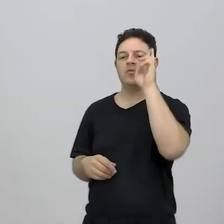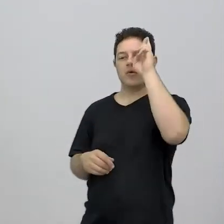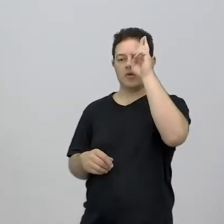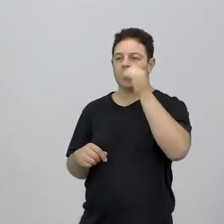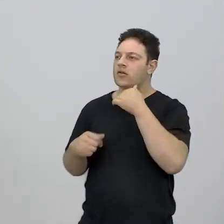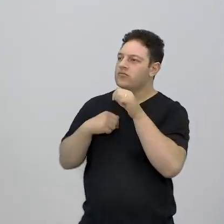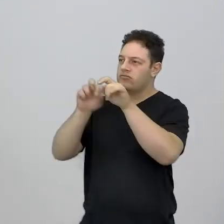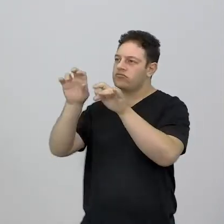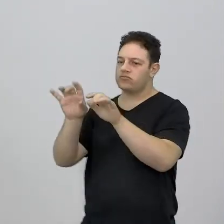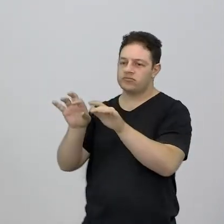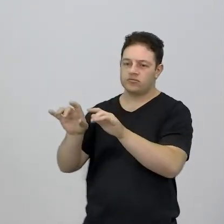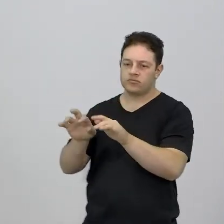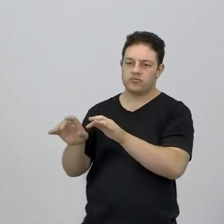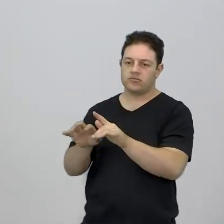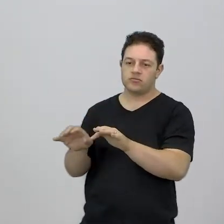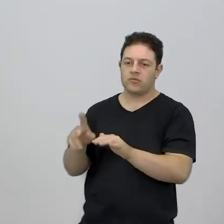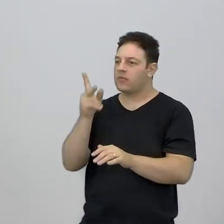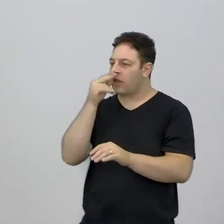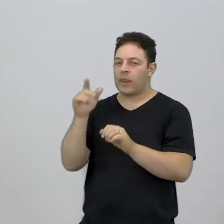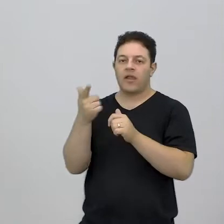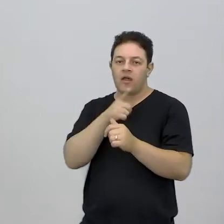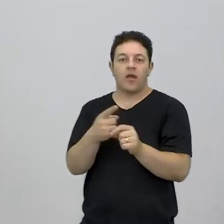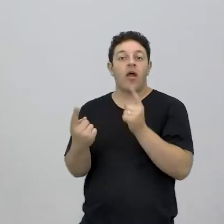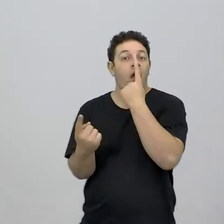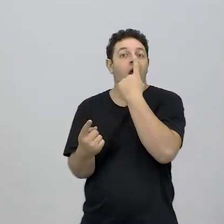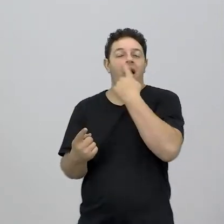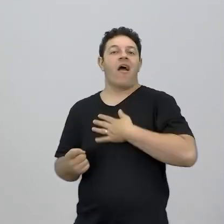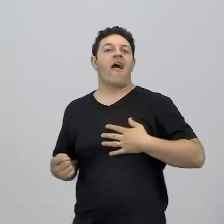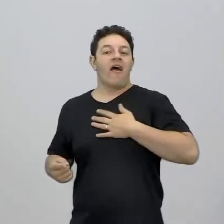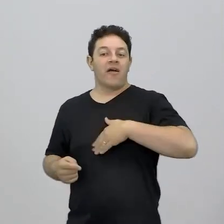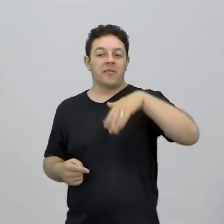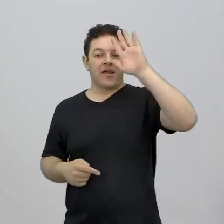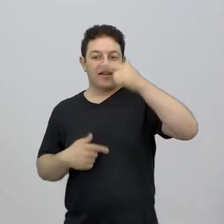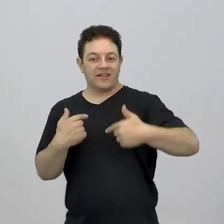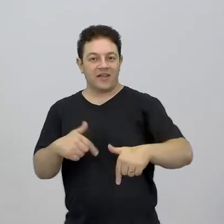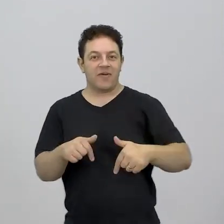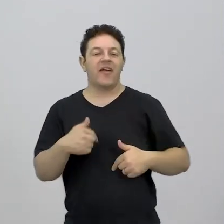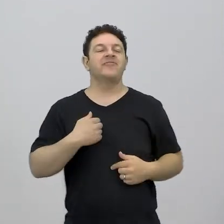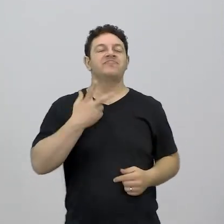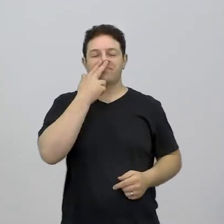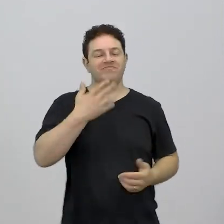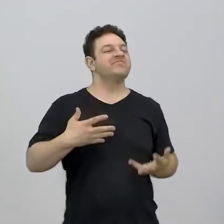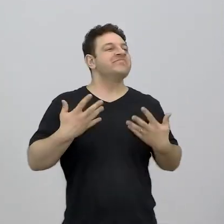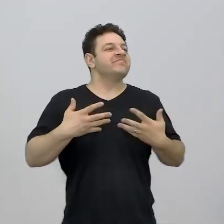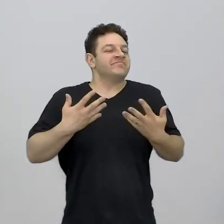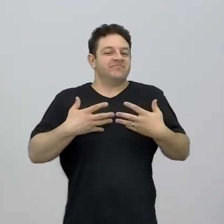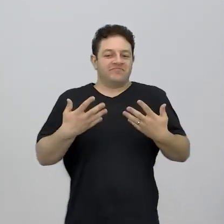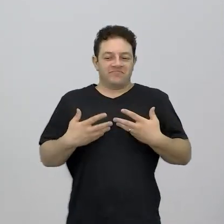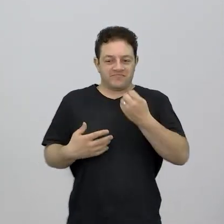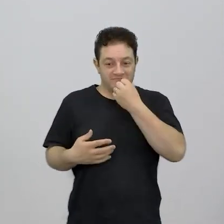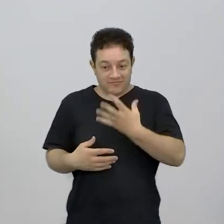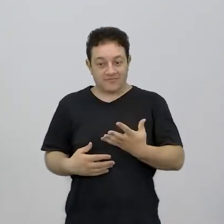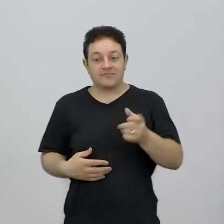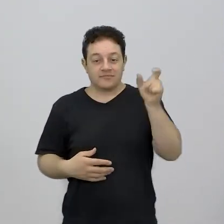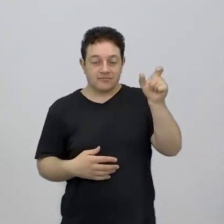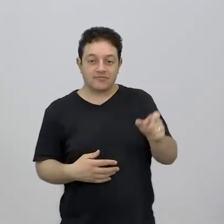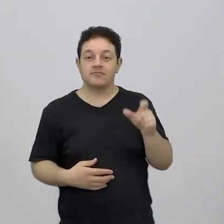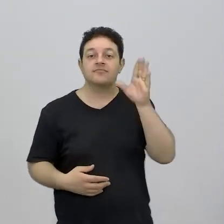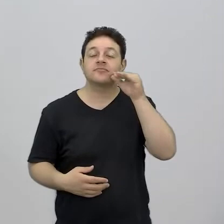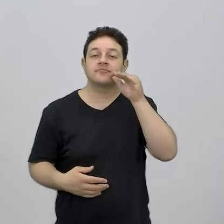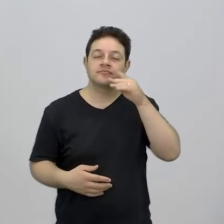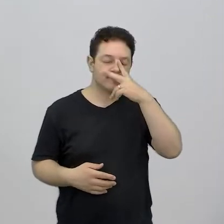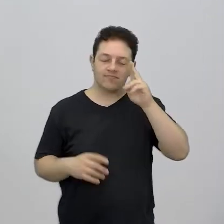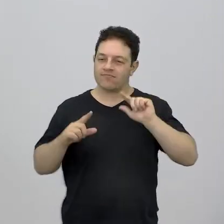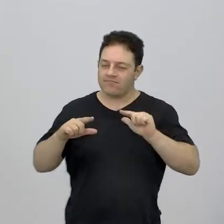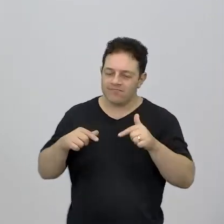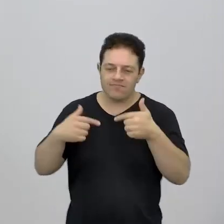modo que ele passava a se identificar mais com o trabalho que ele realizava, né? Então, o trabalhador ele fazia parte